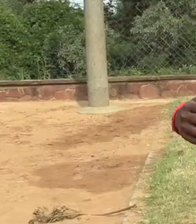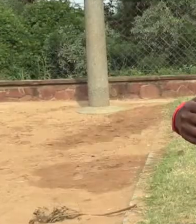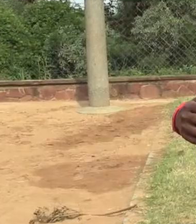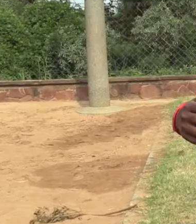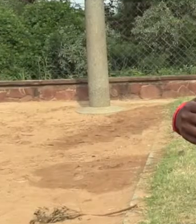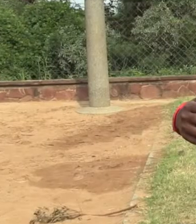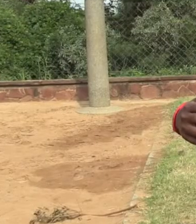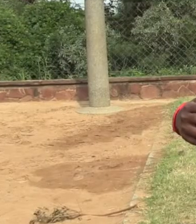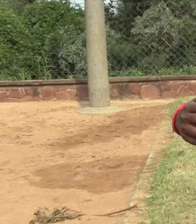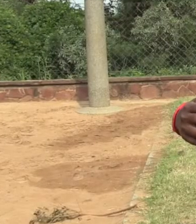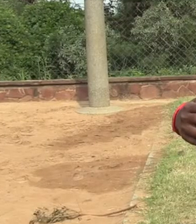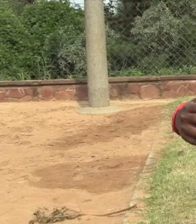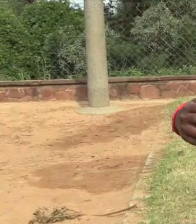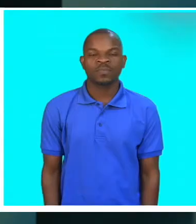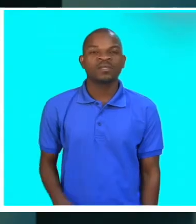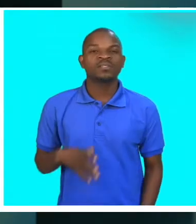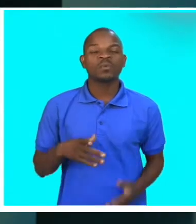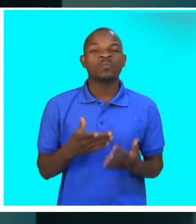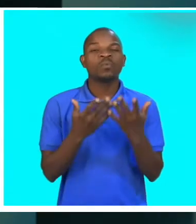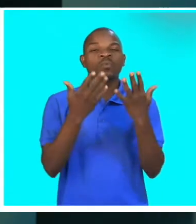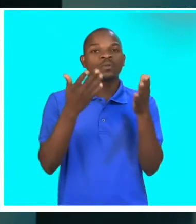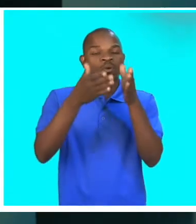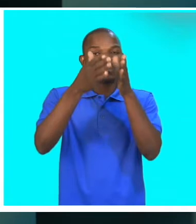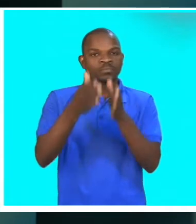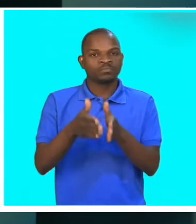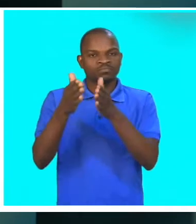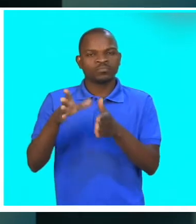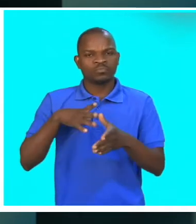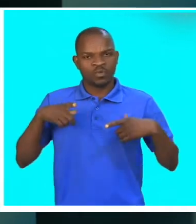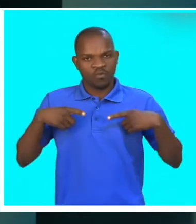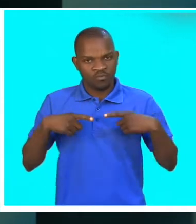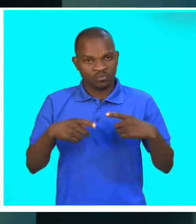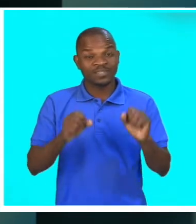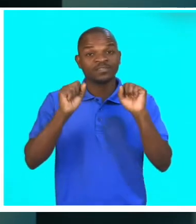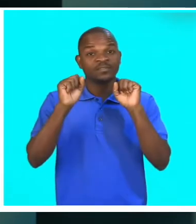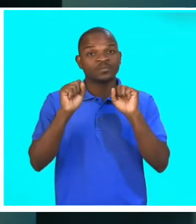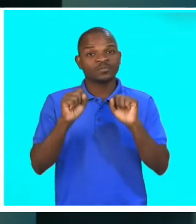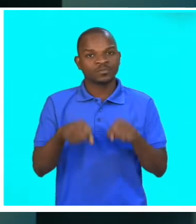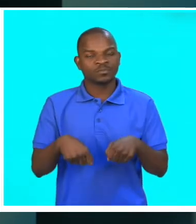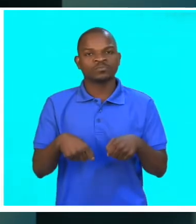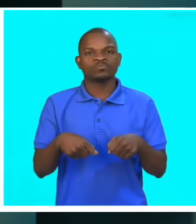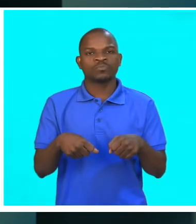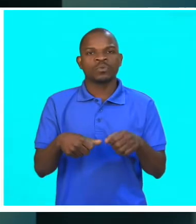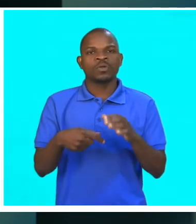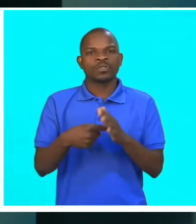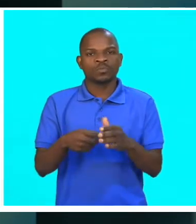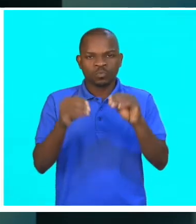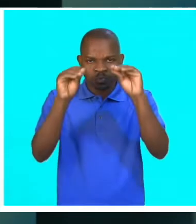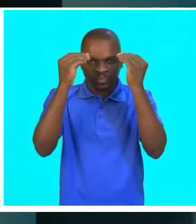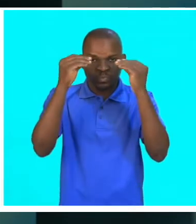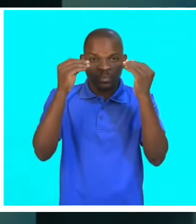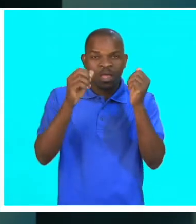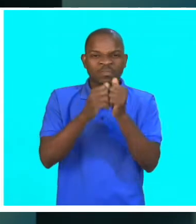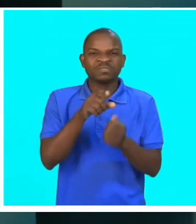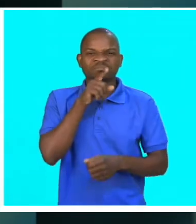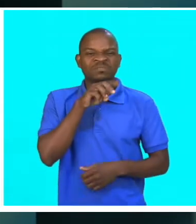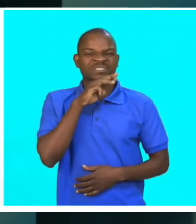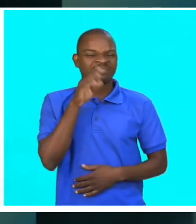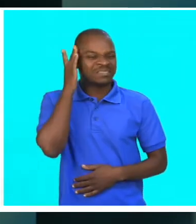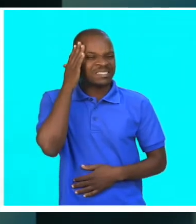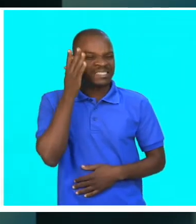pode ser a principal causa. Há muitas pessoas que têm vontade de estudar. Se calhar os pais